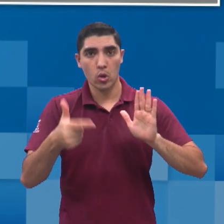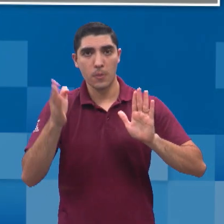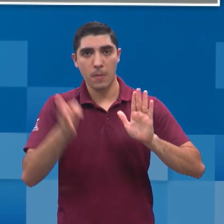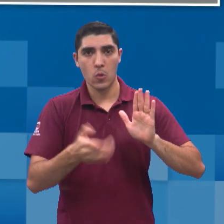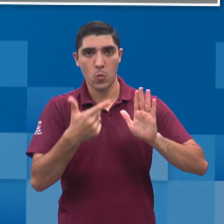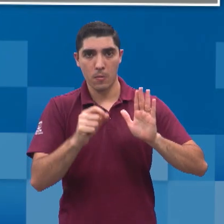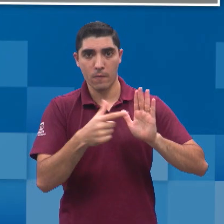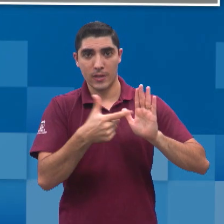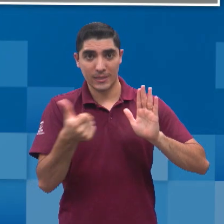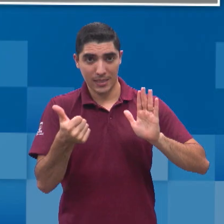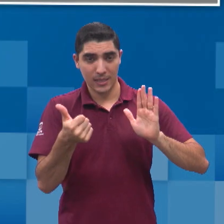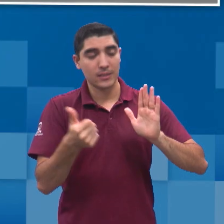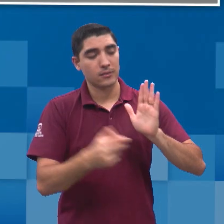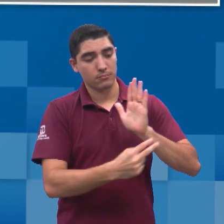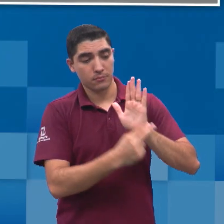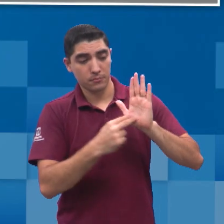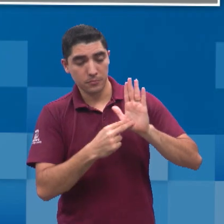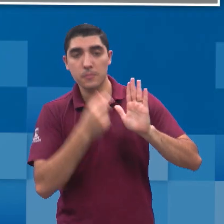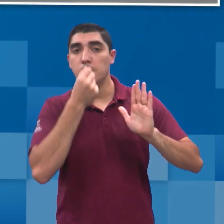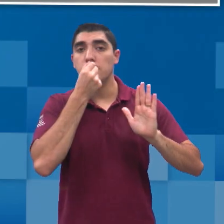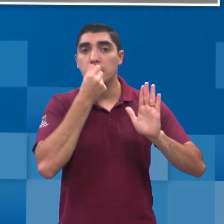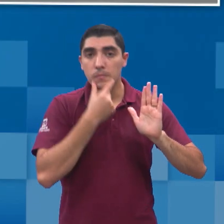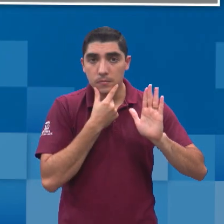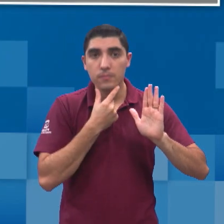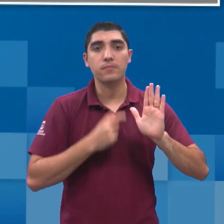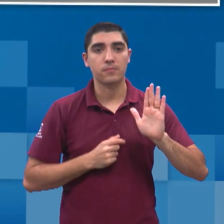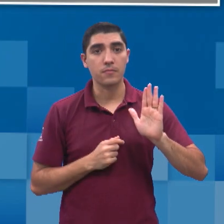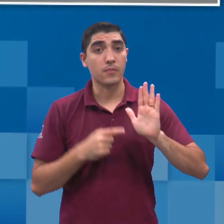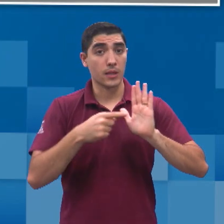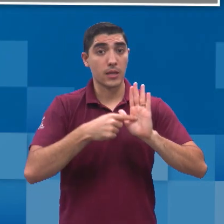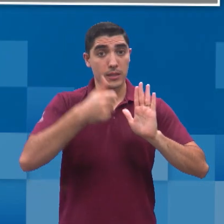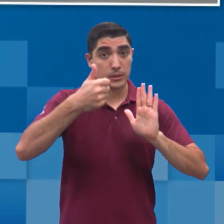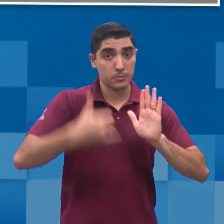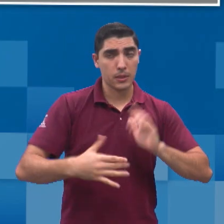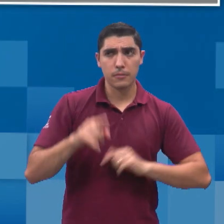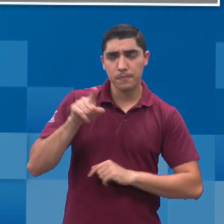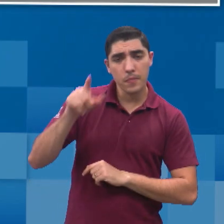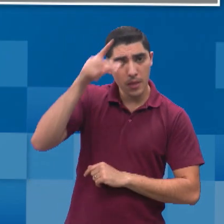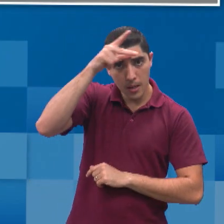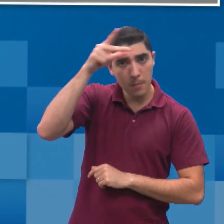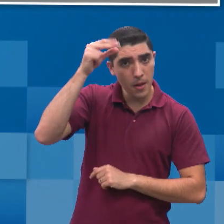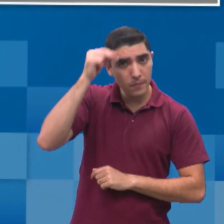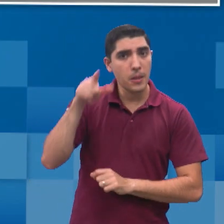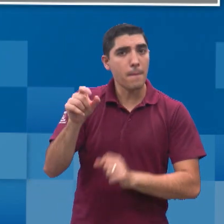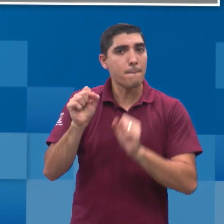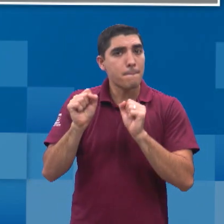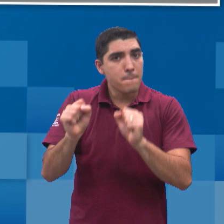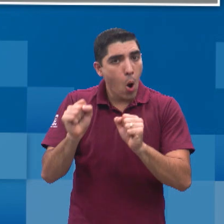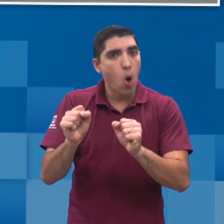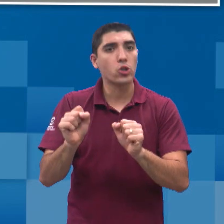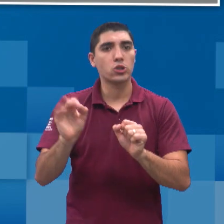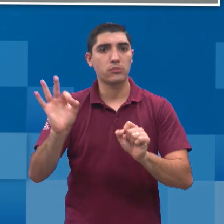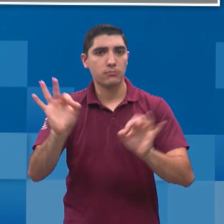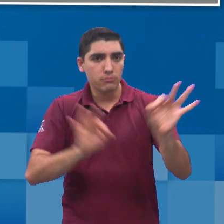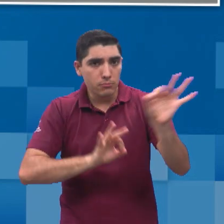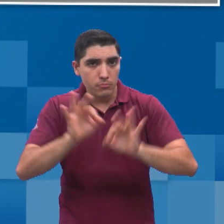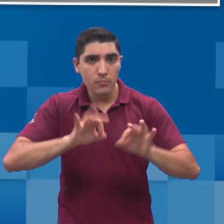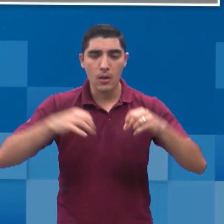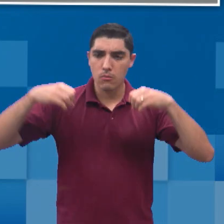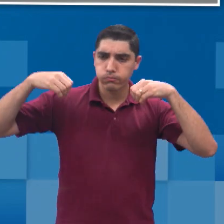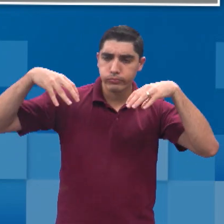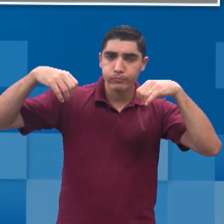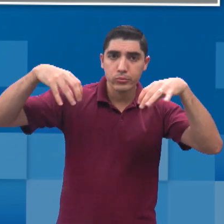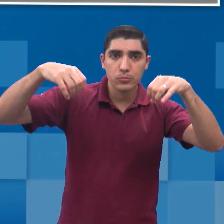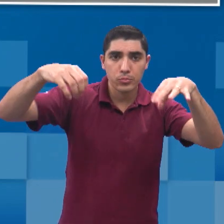122/2026, autoria do vereador Roberto do Eleven. Autoriza o Poder Executivo a implementar iluminação pública